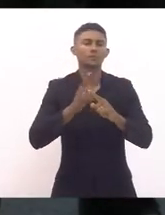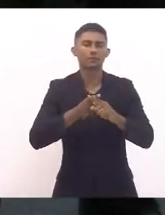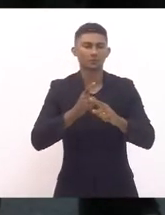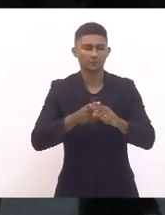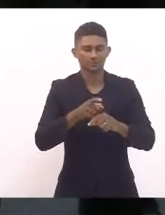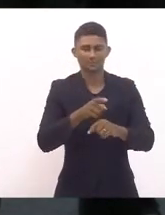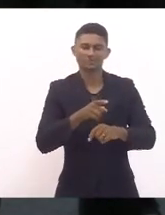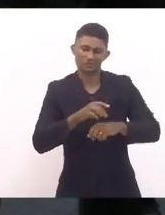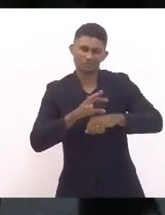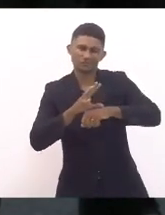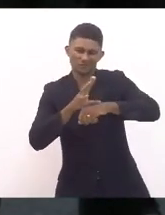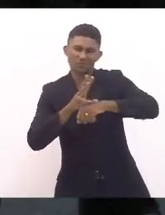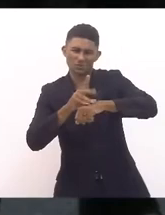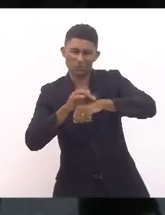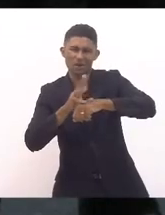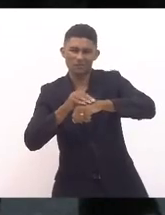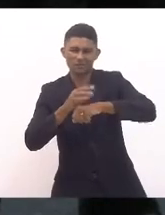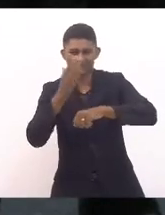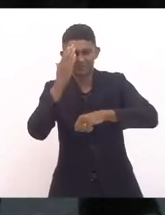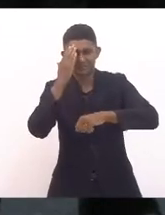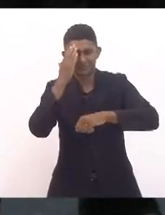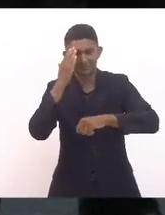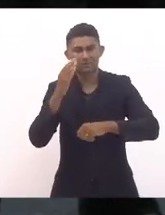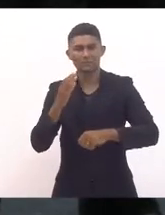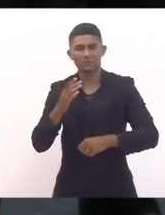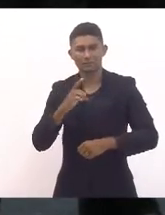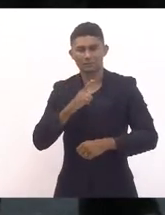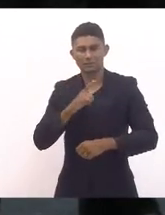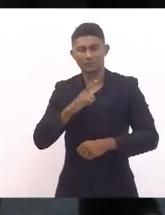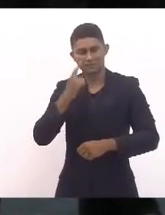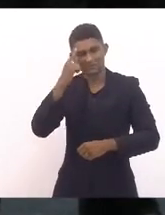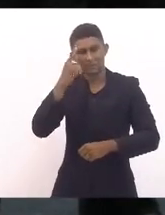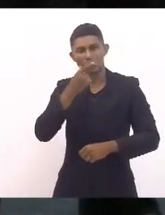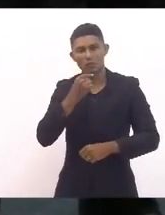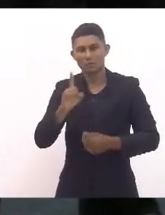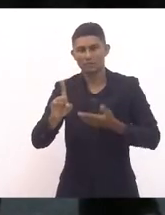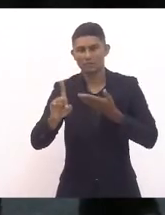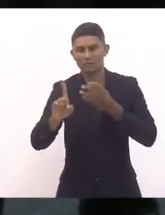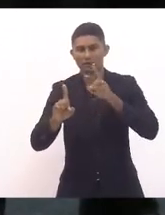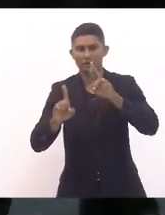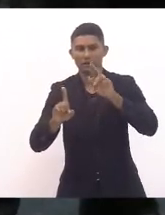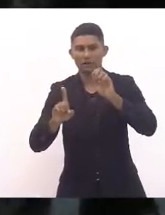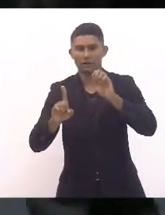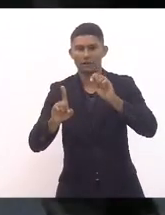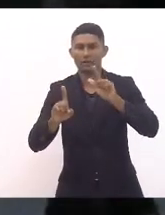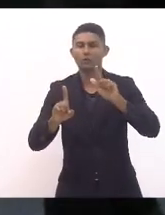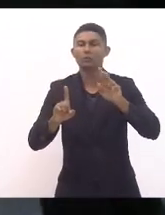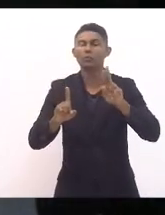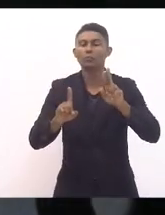doença, como dizia o grande Raul Seixas, é aquele que